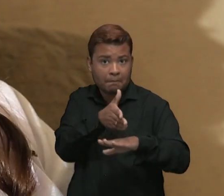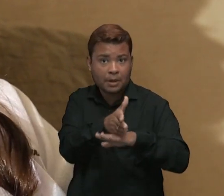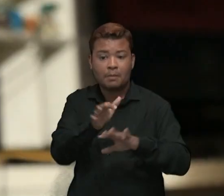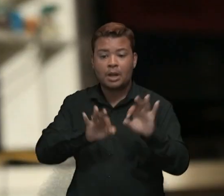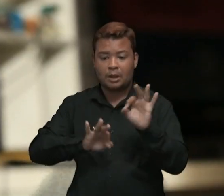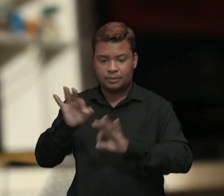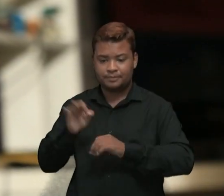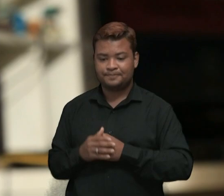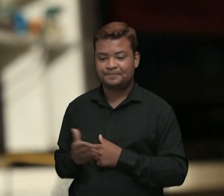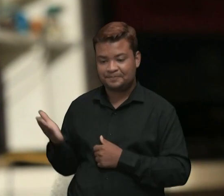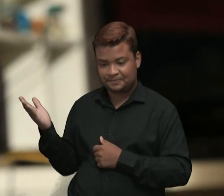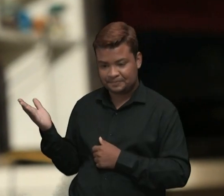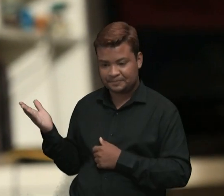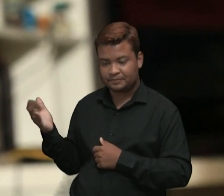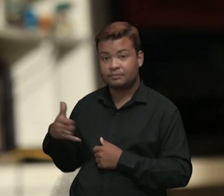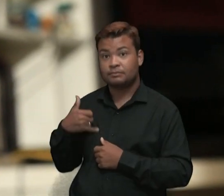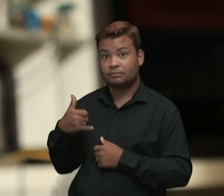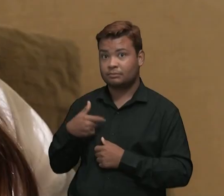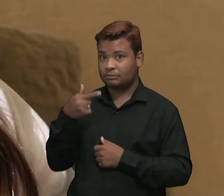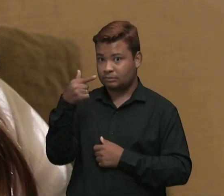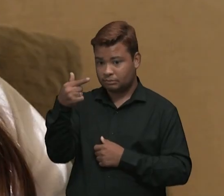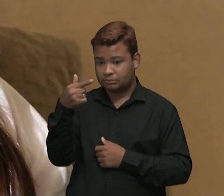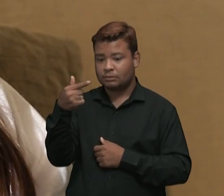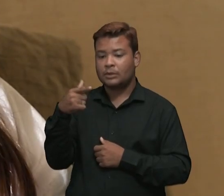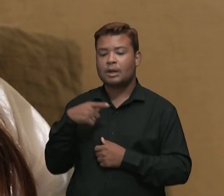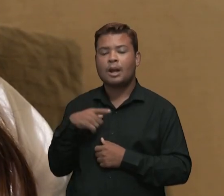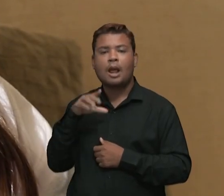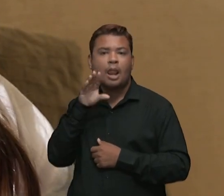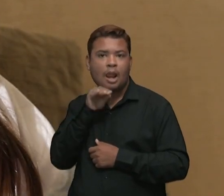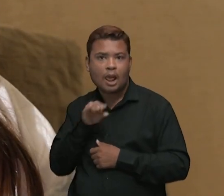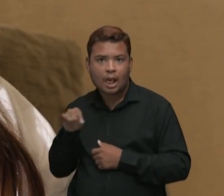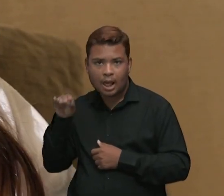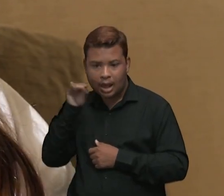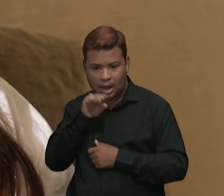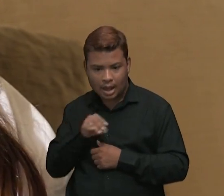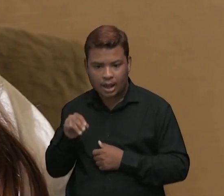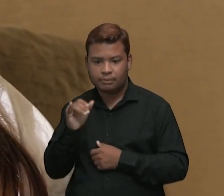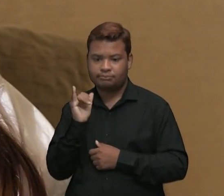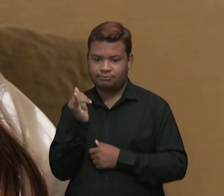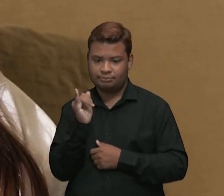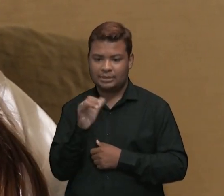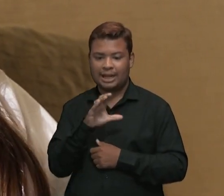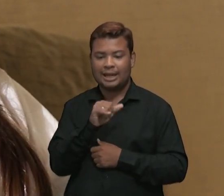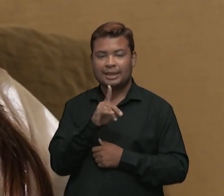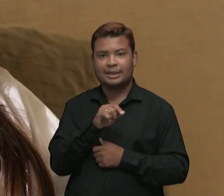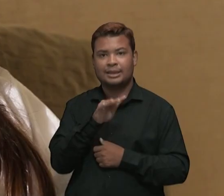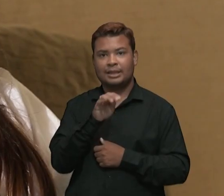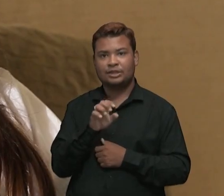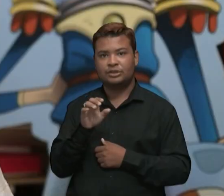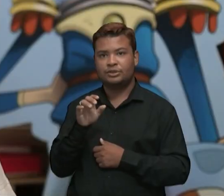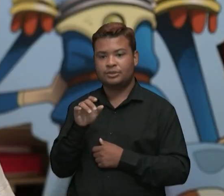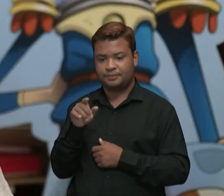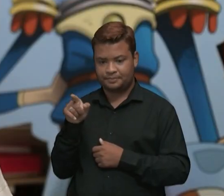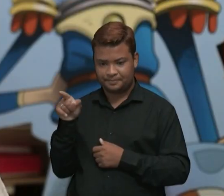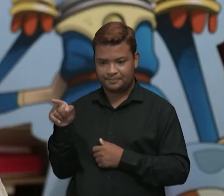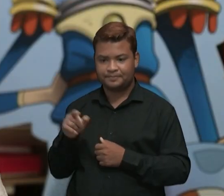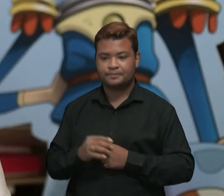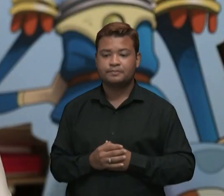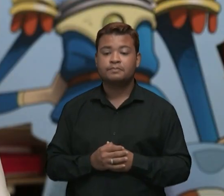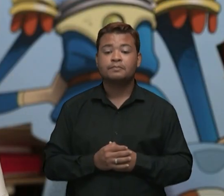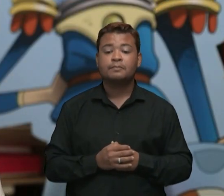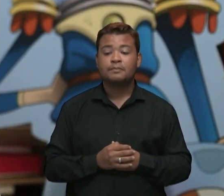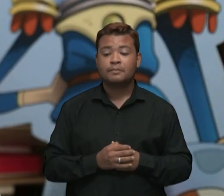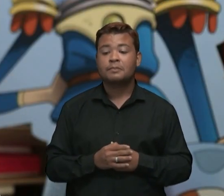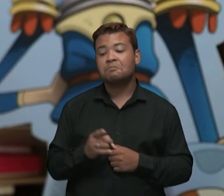produção. A Maria Clara, de 7 anos, dublou a personagem Cadete Queca, parceira do Micronauta. Eu achei